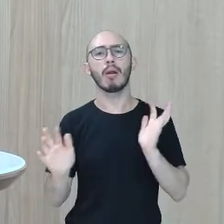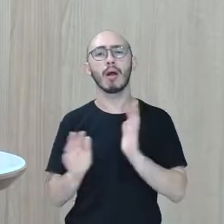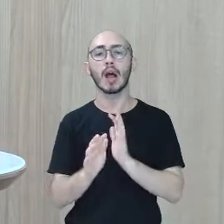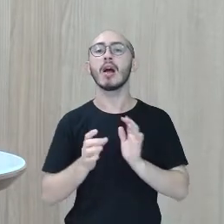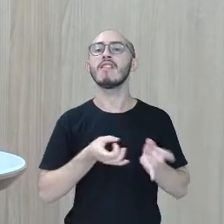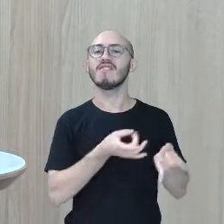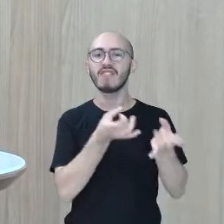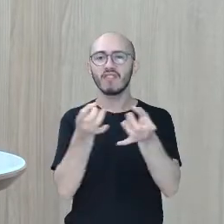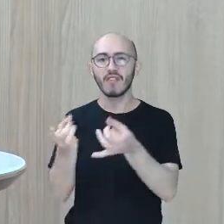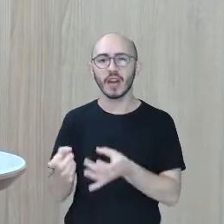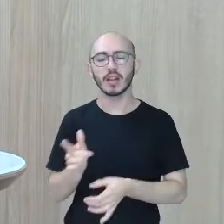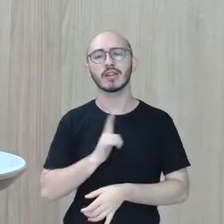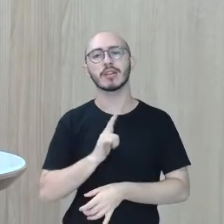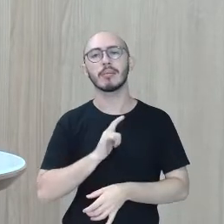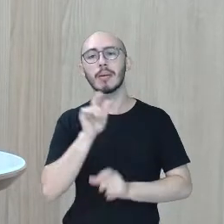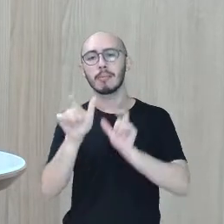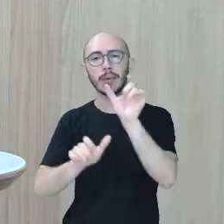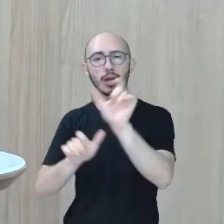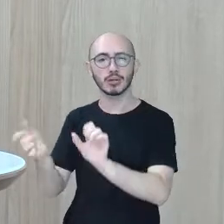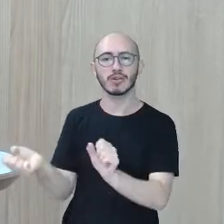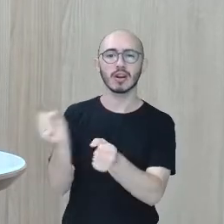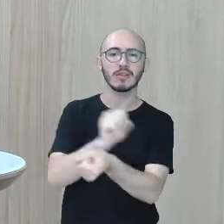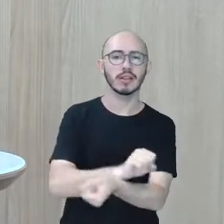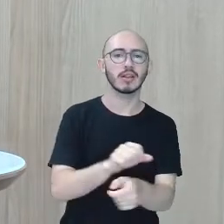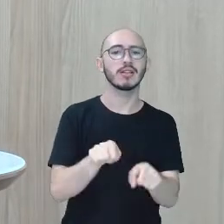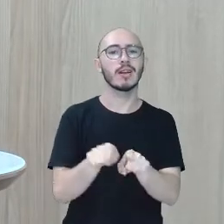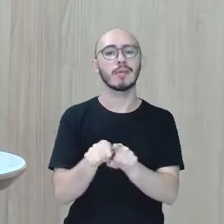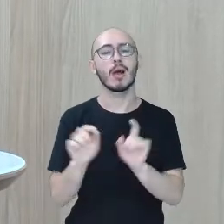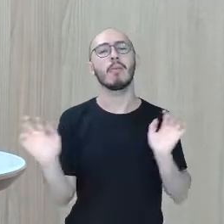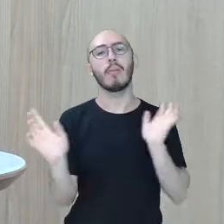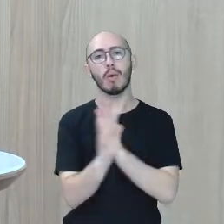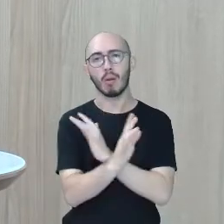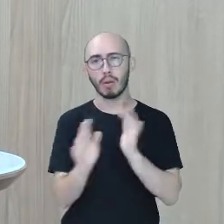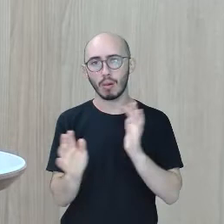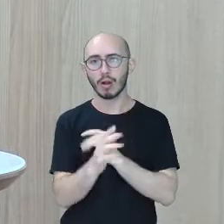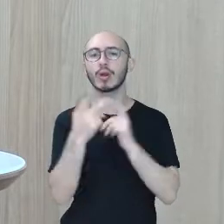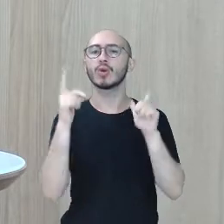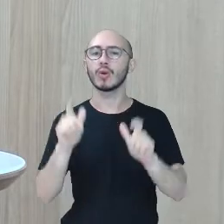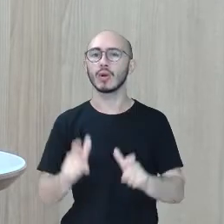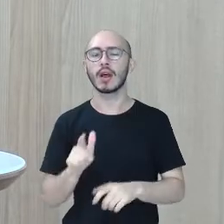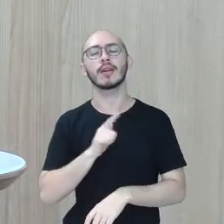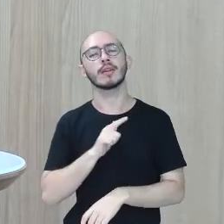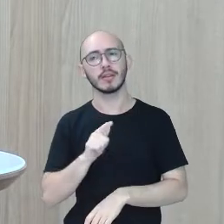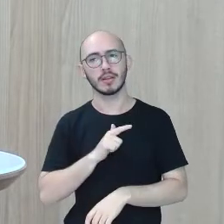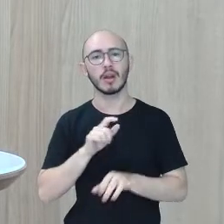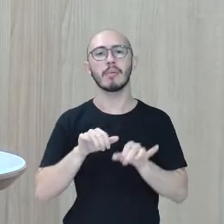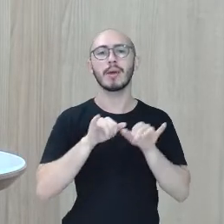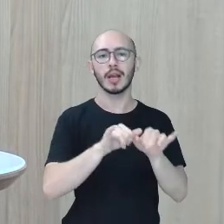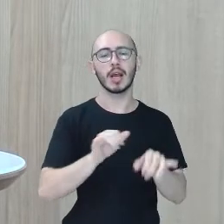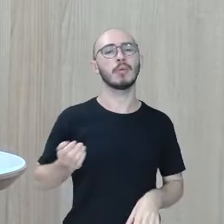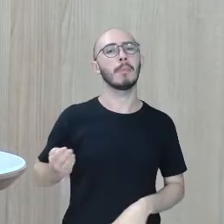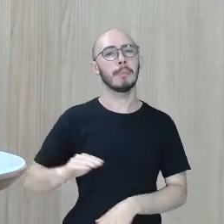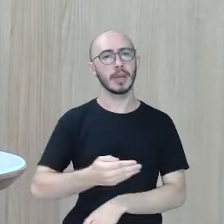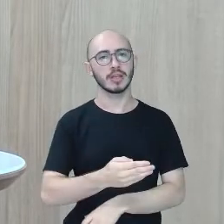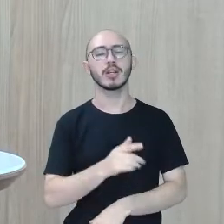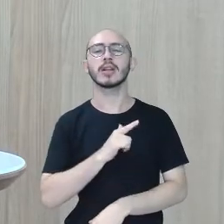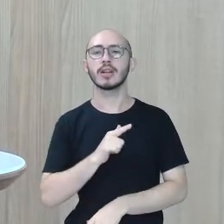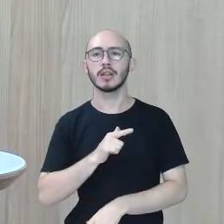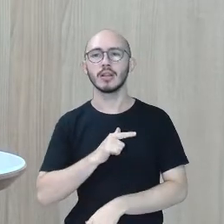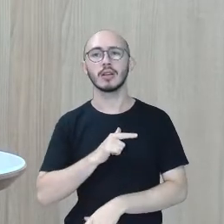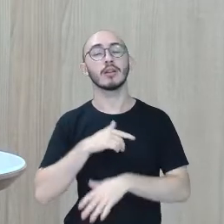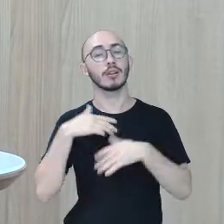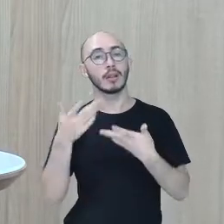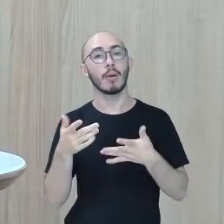de pessoas escravizadas ou alforriadas que circulavam por aquela região, existia um mercado do peixe. Então, quer dizer, o